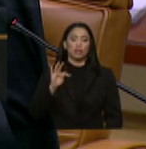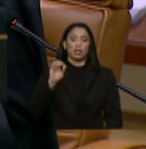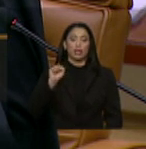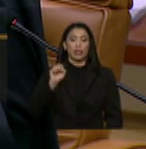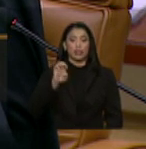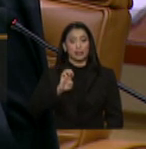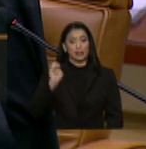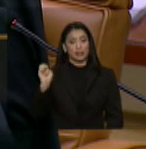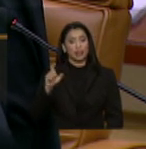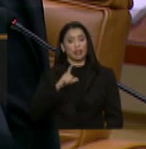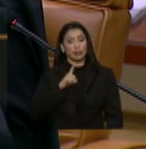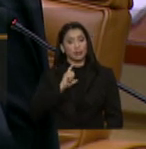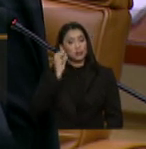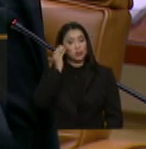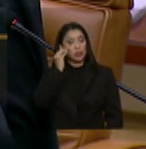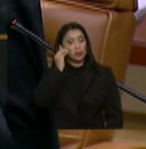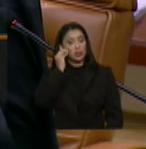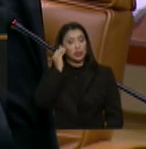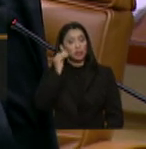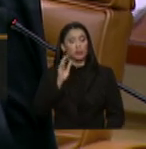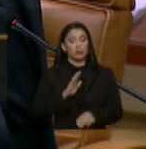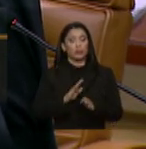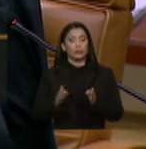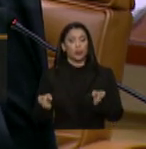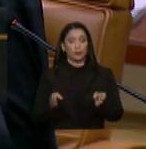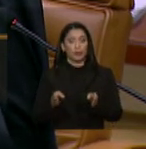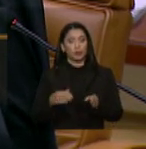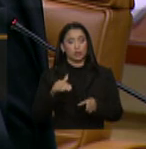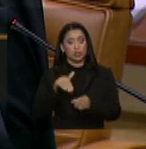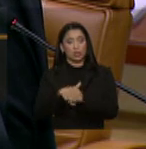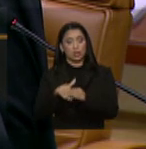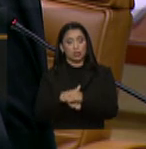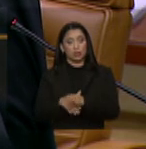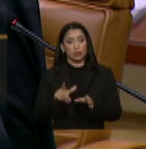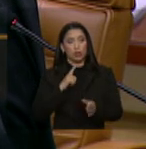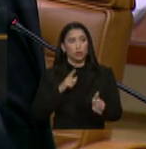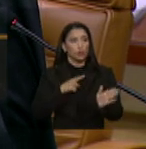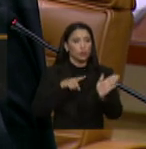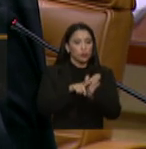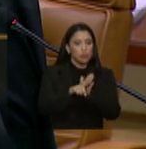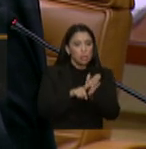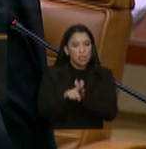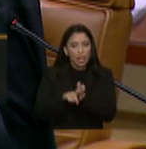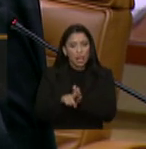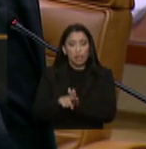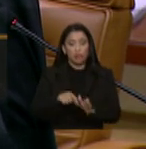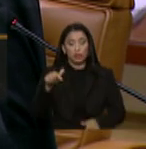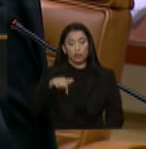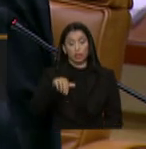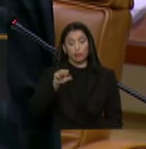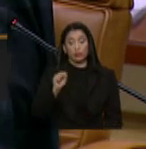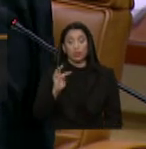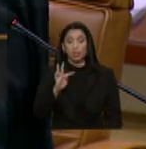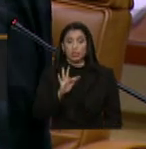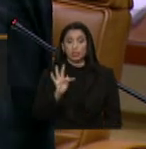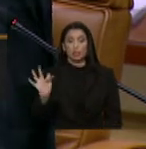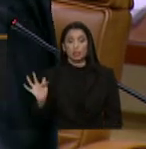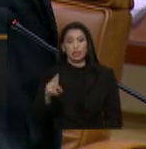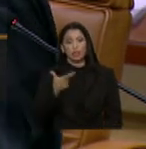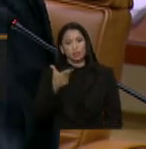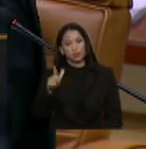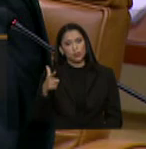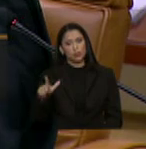nós vivemos as eleições seja nos inquéritos aqui no Supremo Tribunal Federal a importância de outros